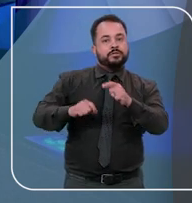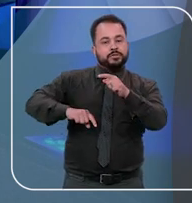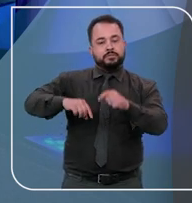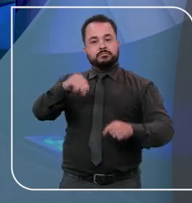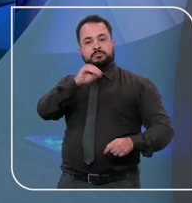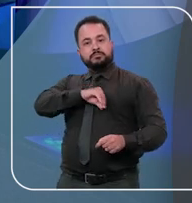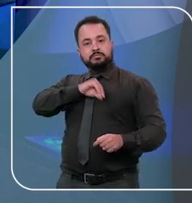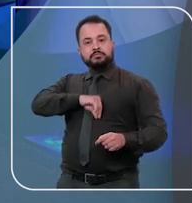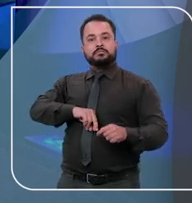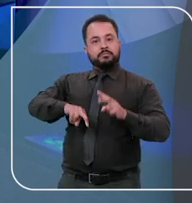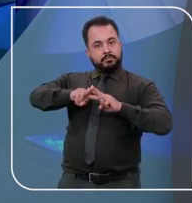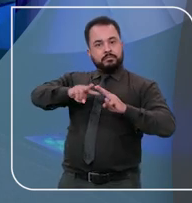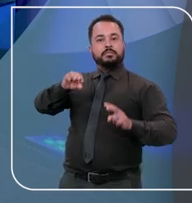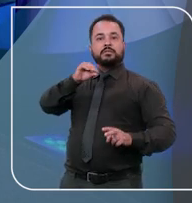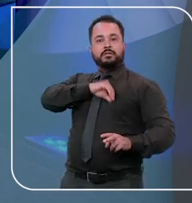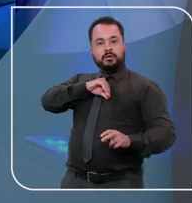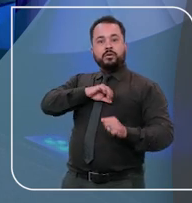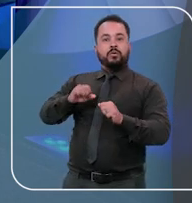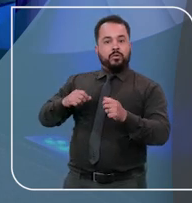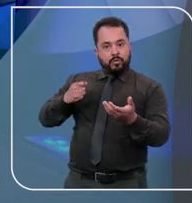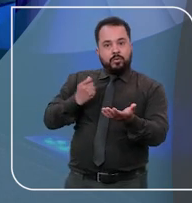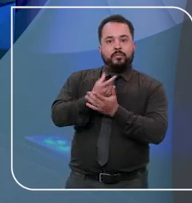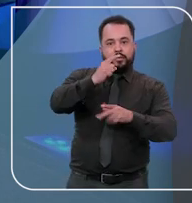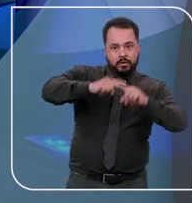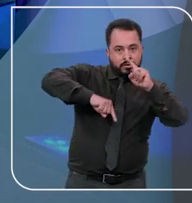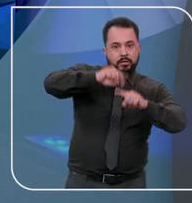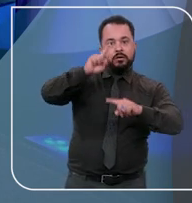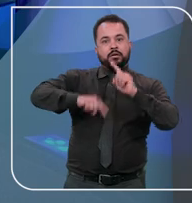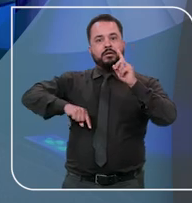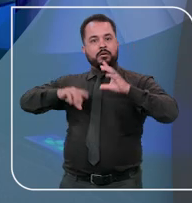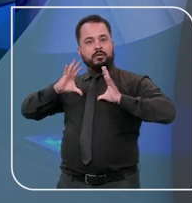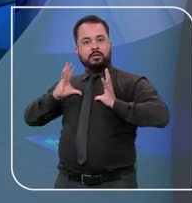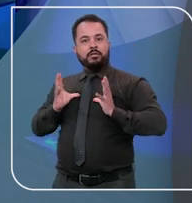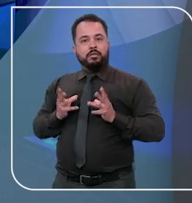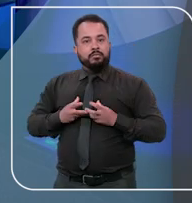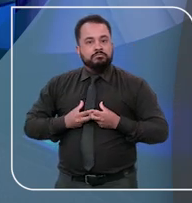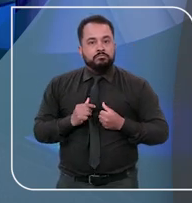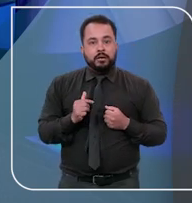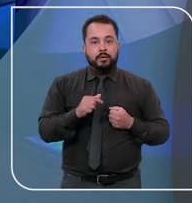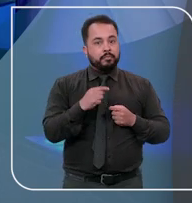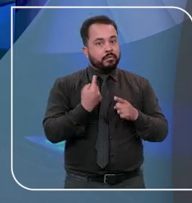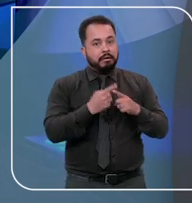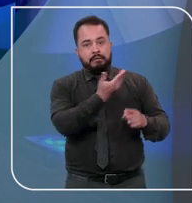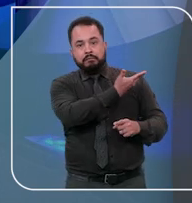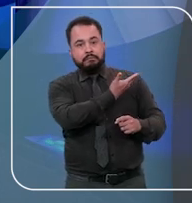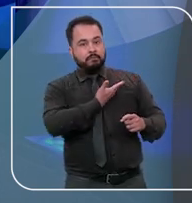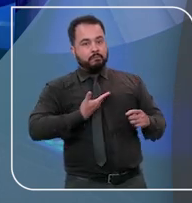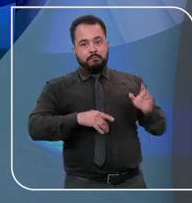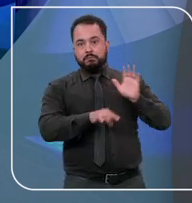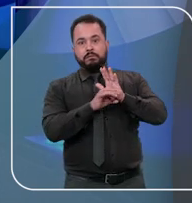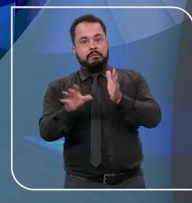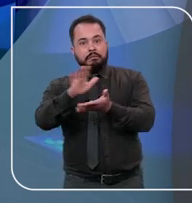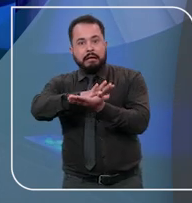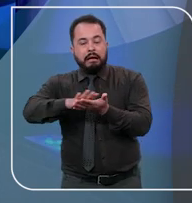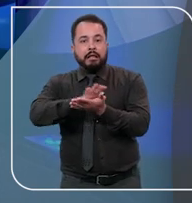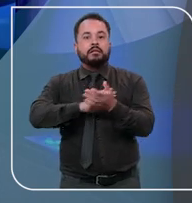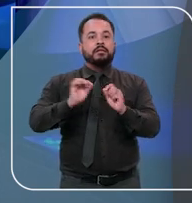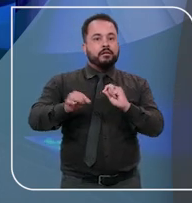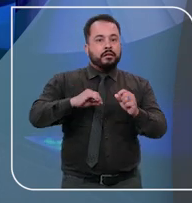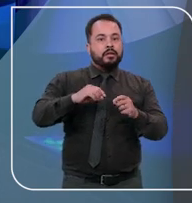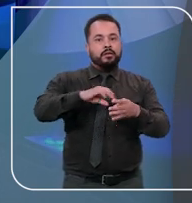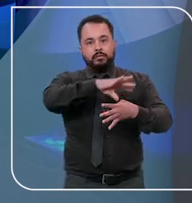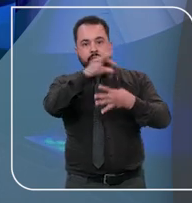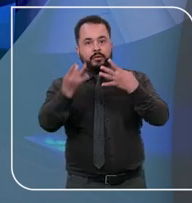receber remuneração antecipada para comprar produtos de higiene que não são fornecidos pelo Estado. Você confere